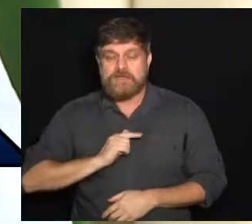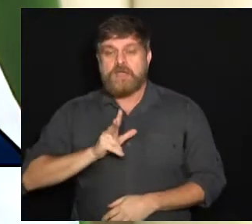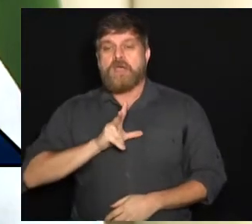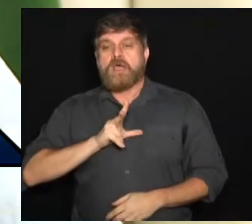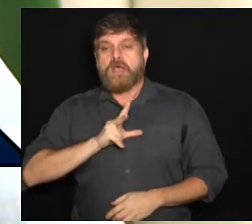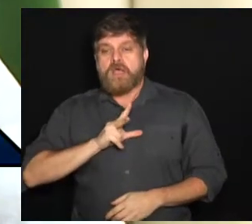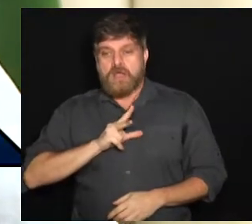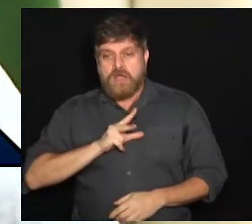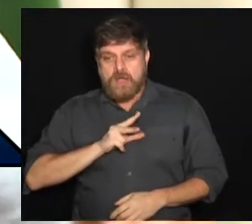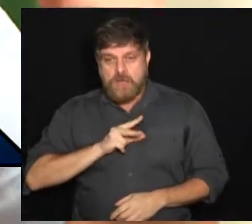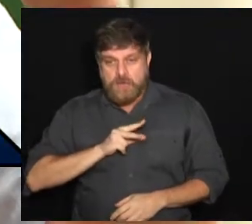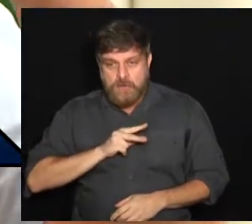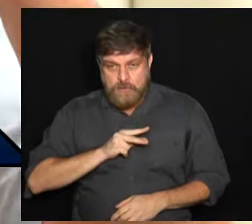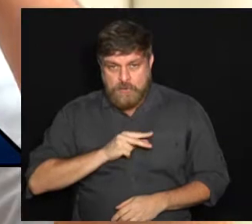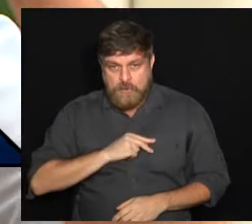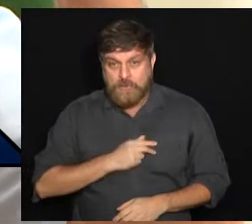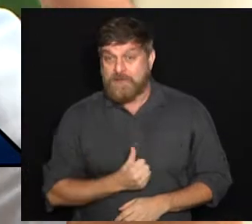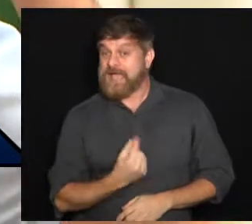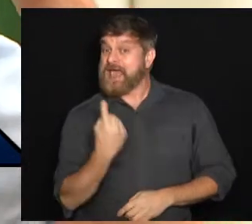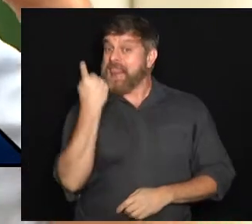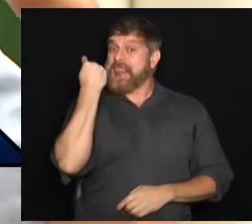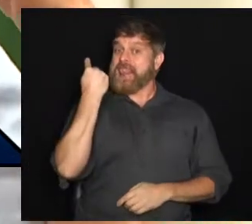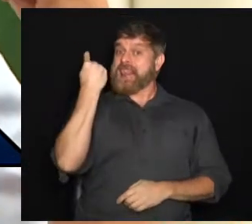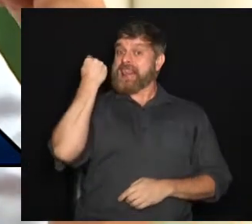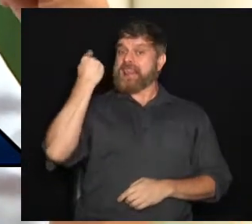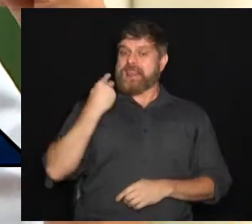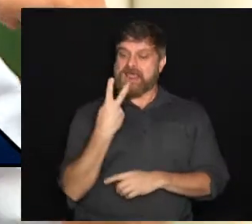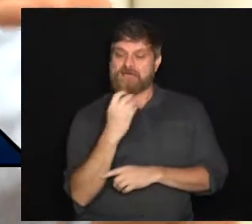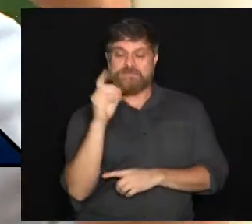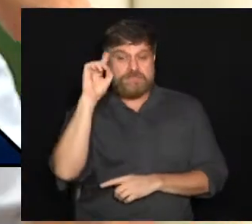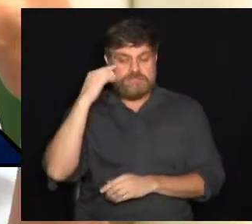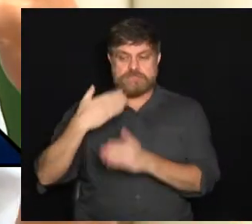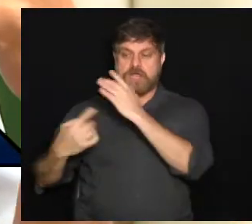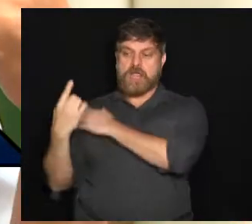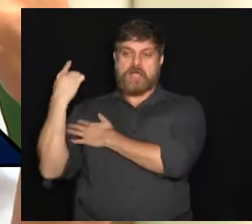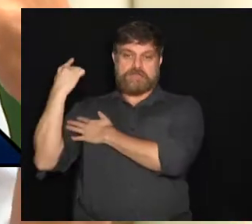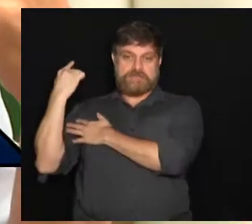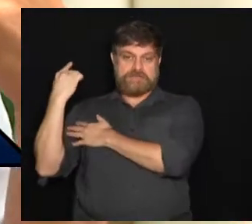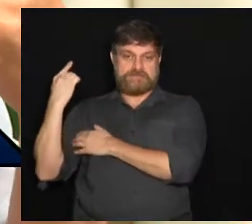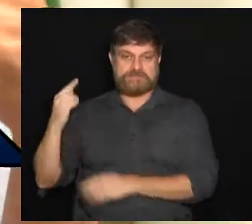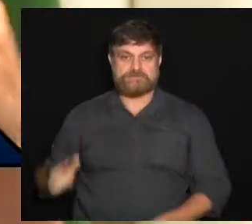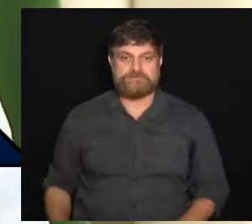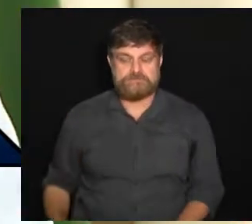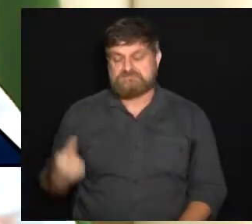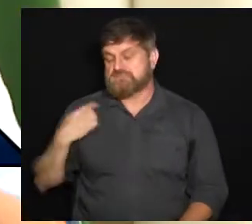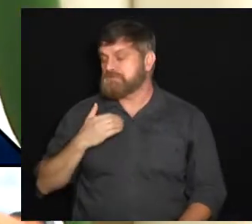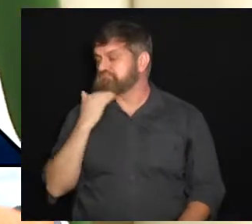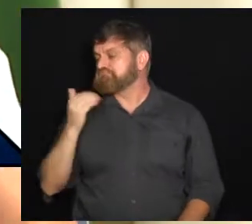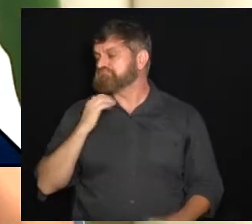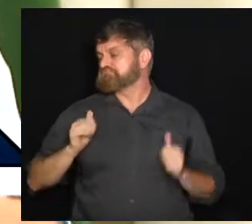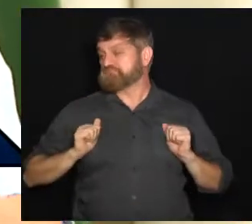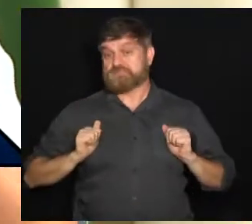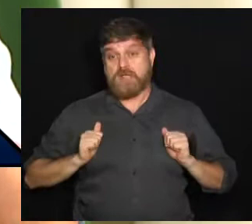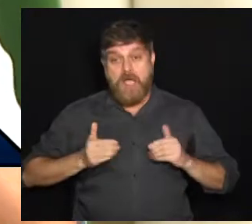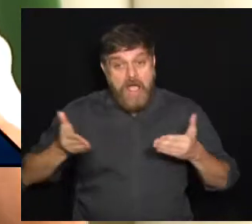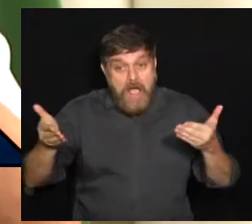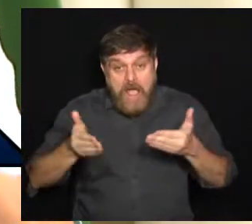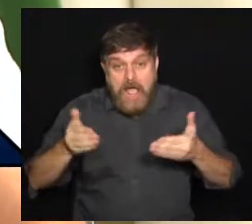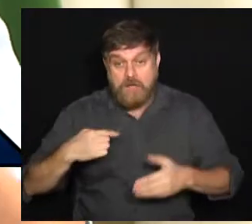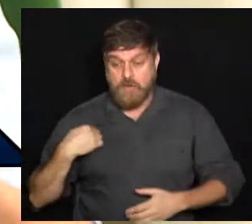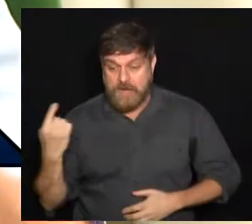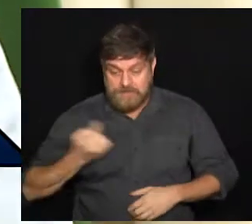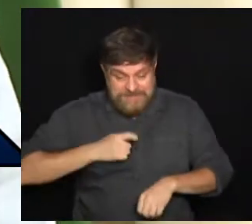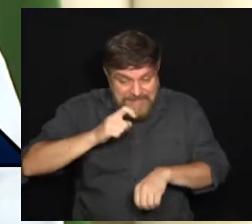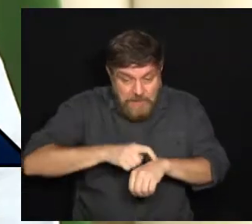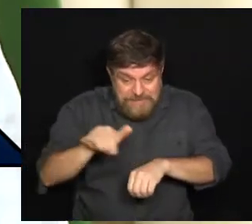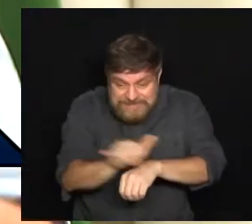amenizado o curso dessa epidemia era exatamente há 20 dias atrás, 25 dias atrás, né? Então, agora é a hora da gente aderir